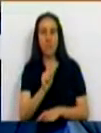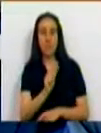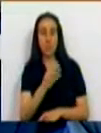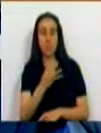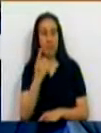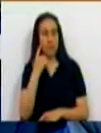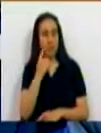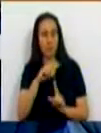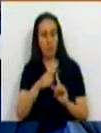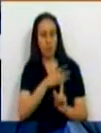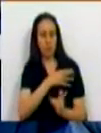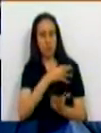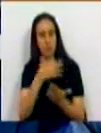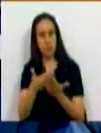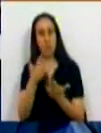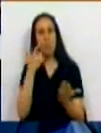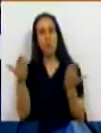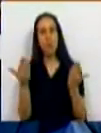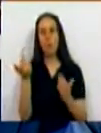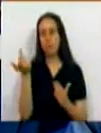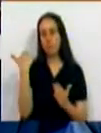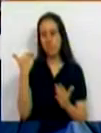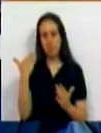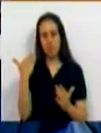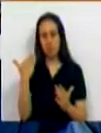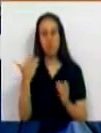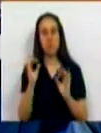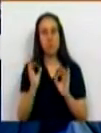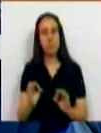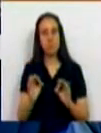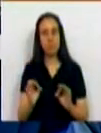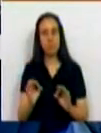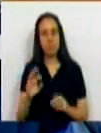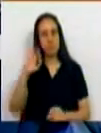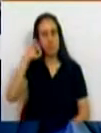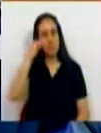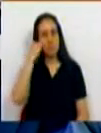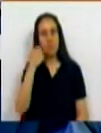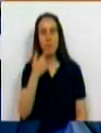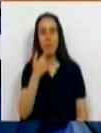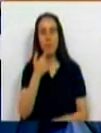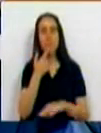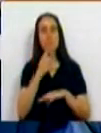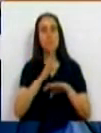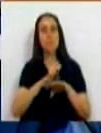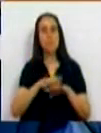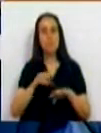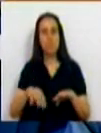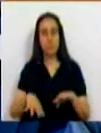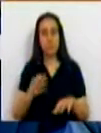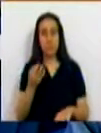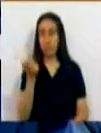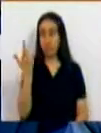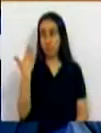do ano, relativamente ao período homólogo do ano passado, é fortemente prejudicado pelo facto de, ao contrário do que aconteceu